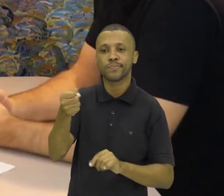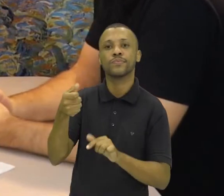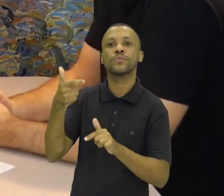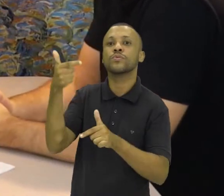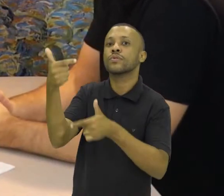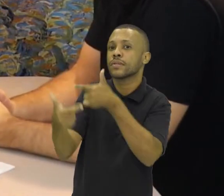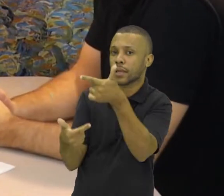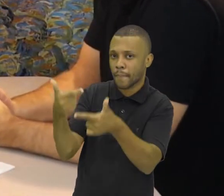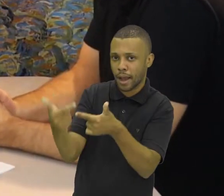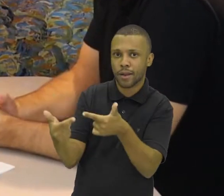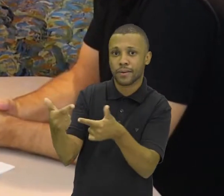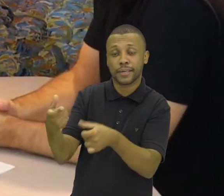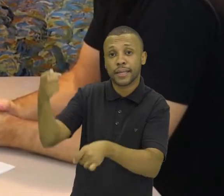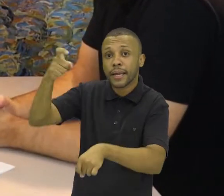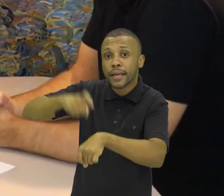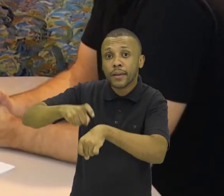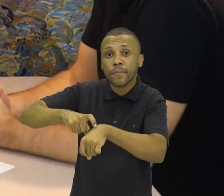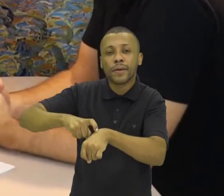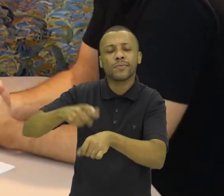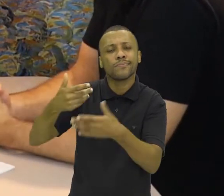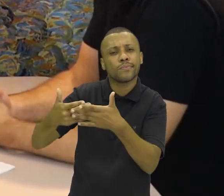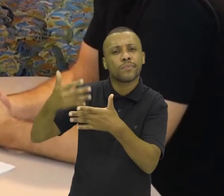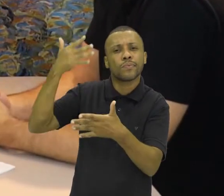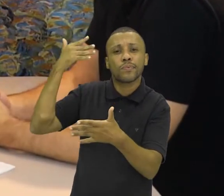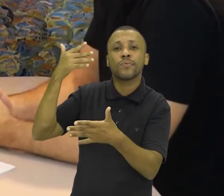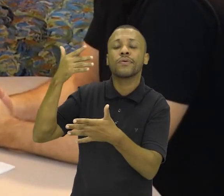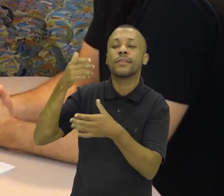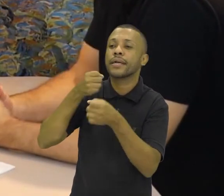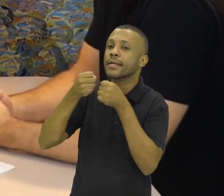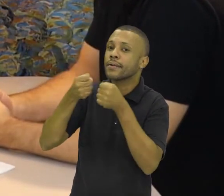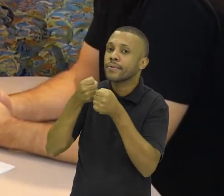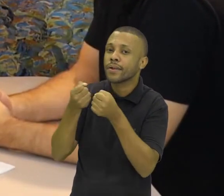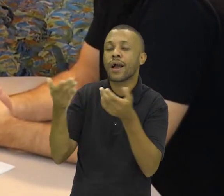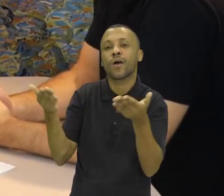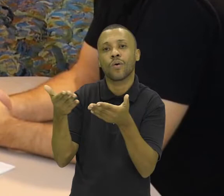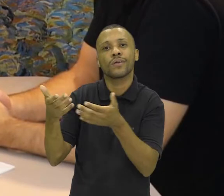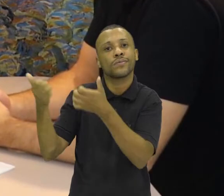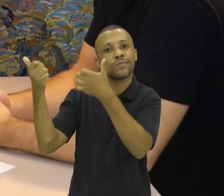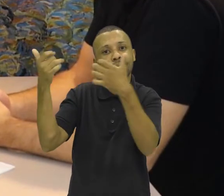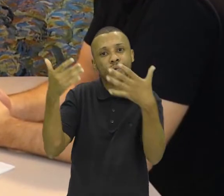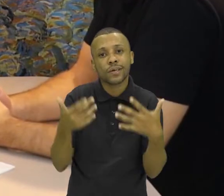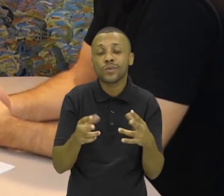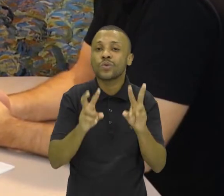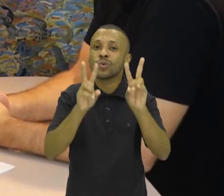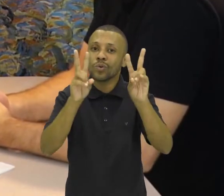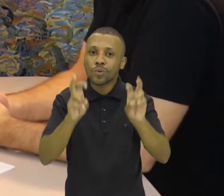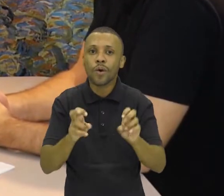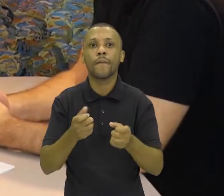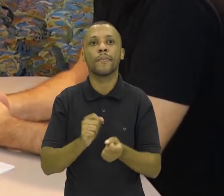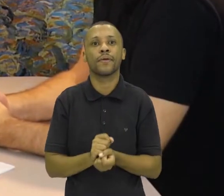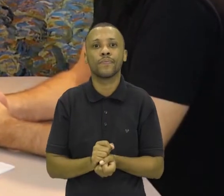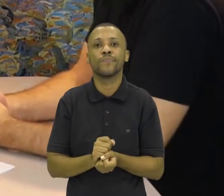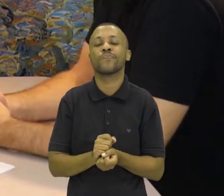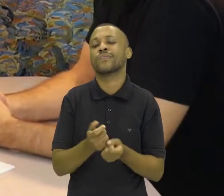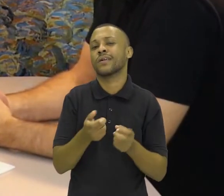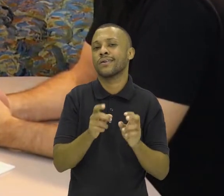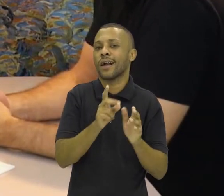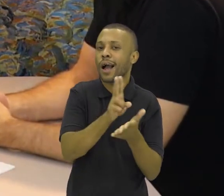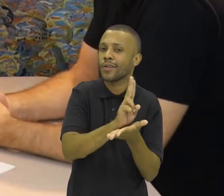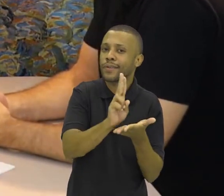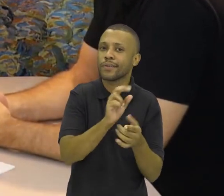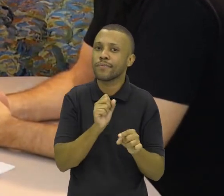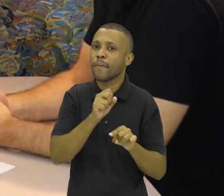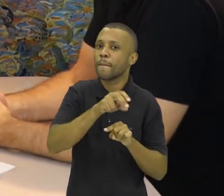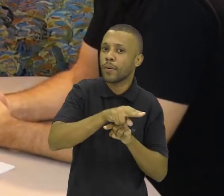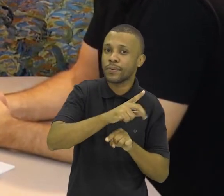empregabilidade, que você relatou naquele momento, naquela entrevista, coisa que você está repetindo aqui agora, falando da própria casa, na universidade, quando você